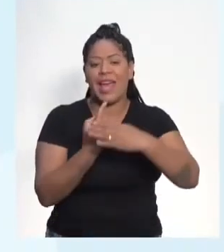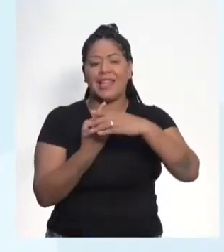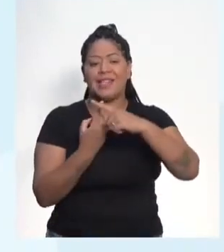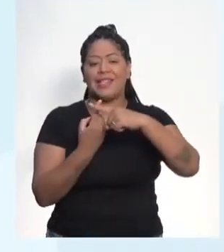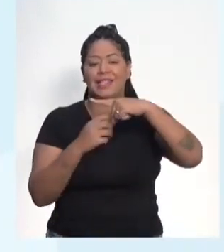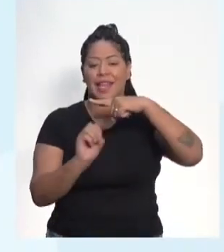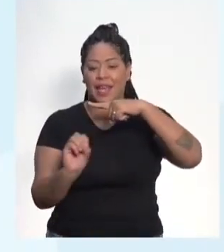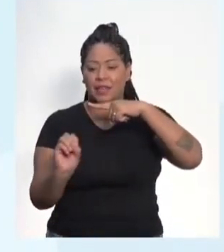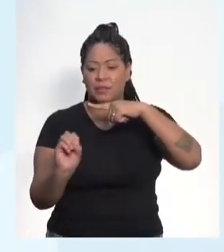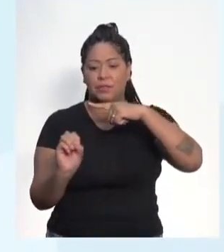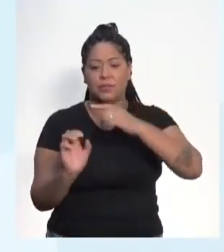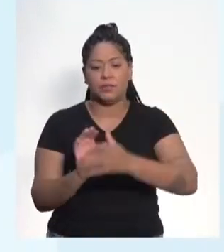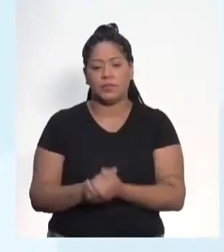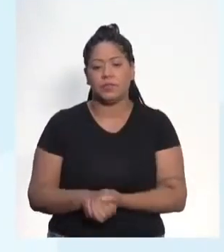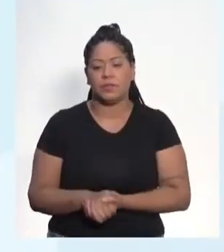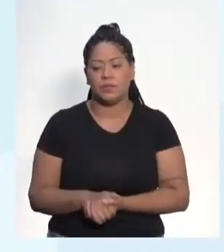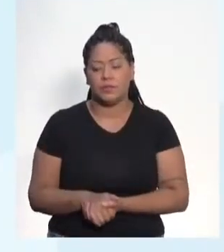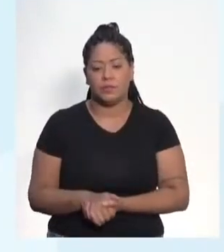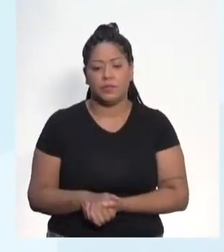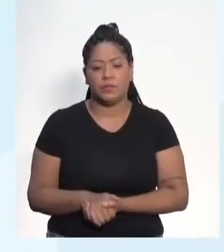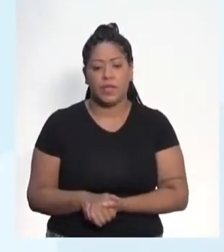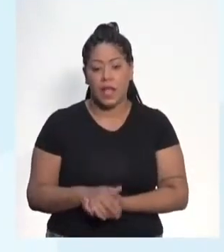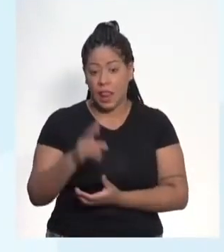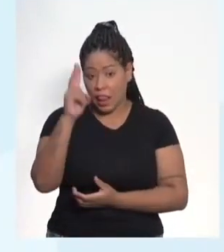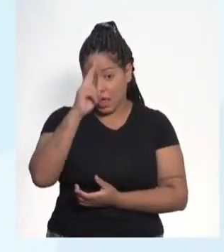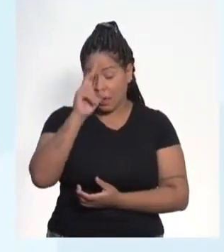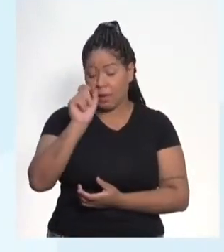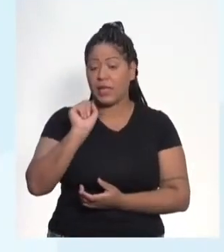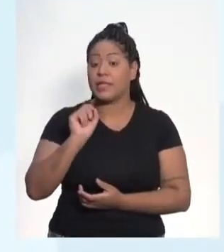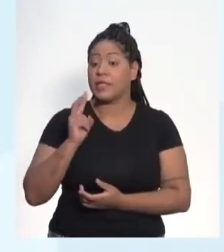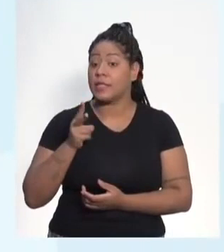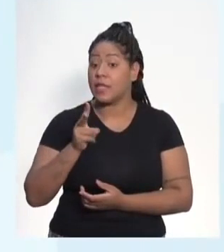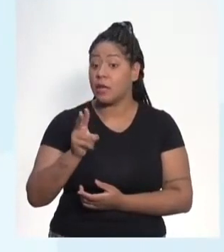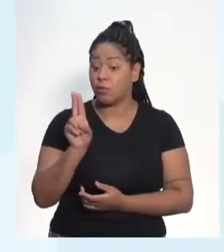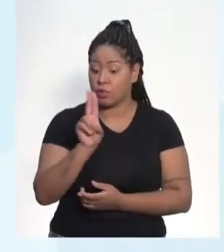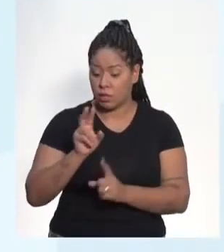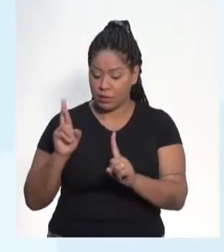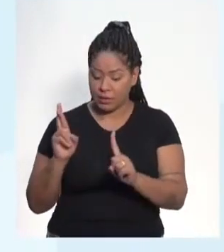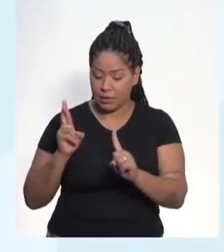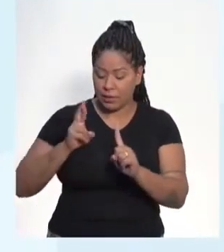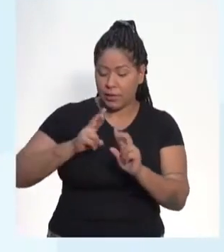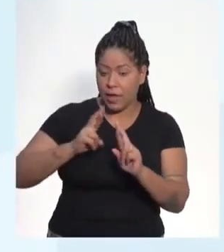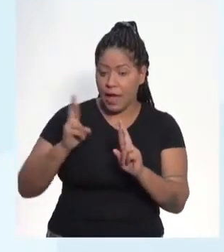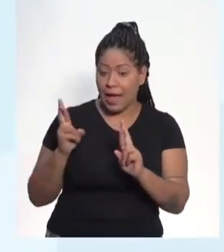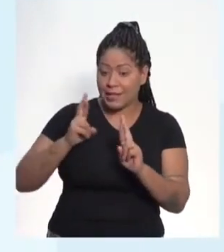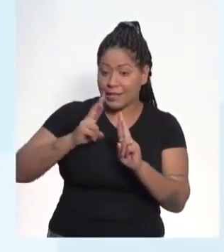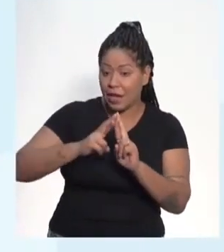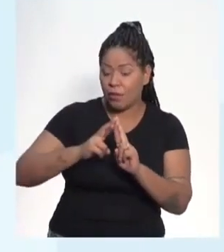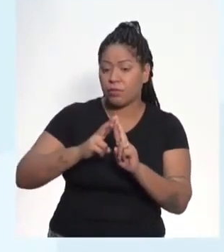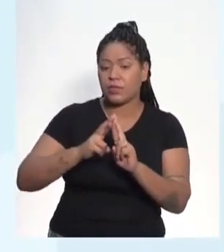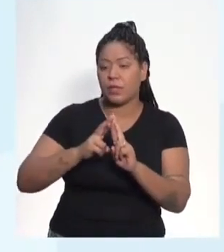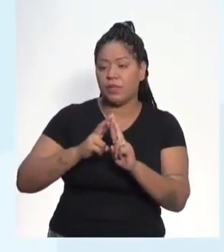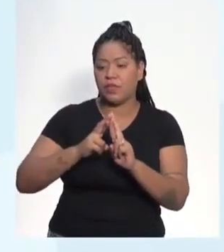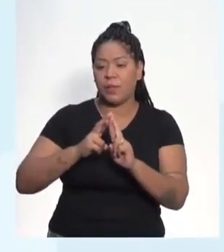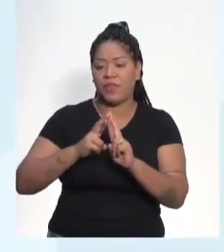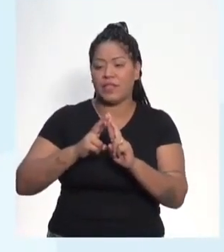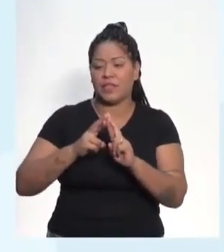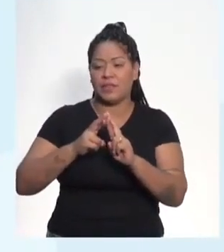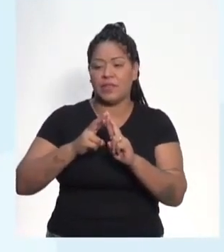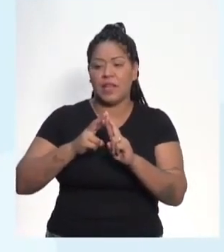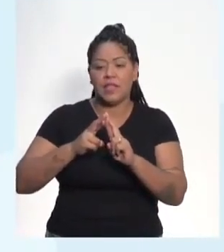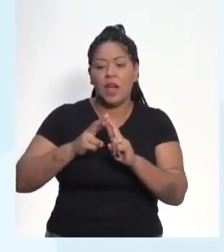Então, lembrando que toda vez que a gente aqui sugere a palavra razão, nós estamos falando de uma fração. Tudo bem? Numerador e